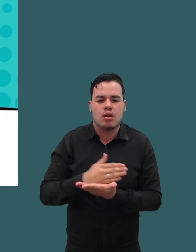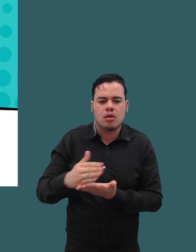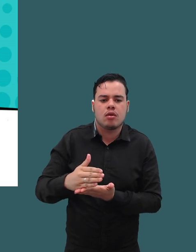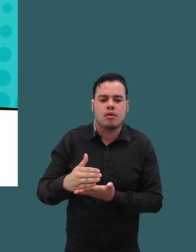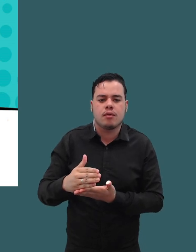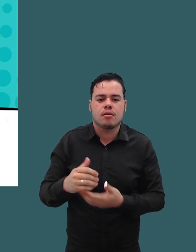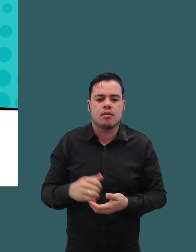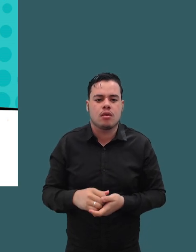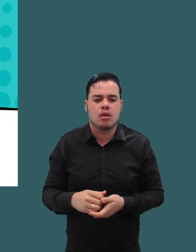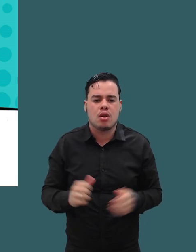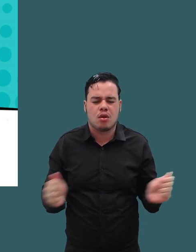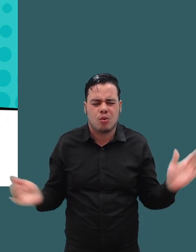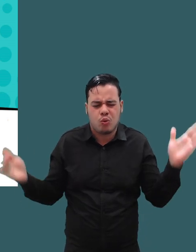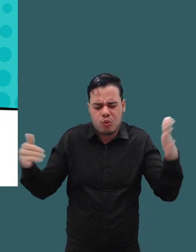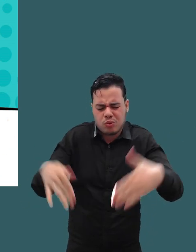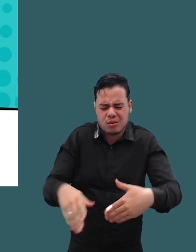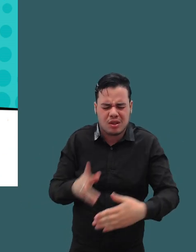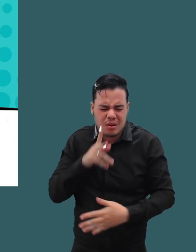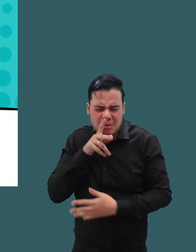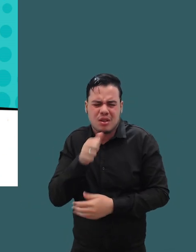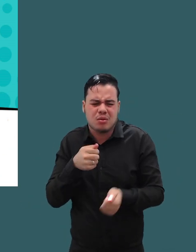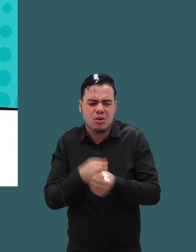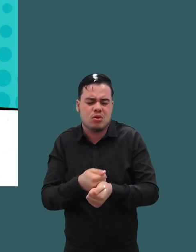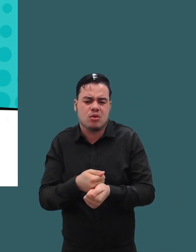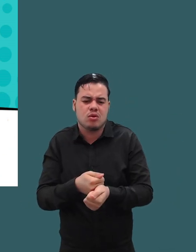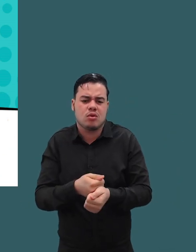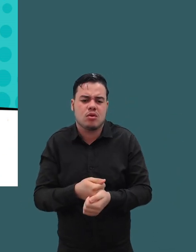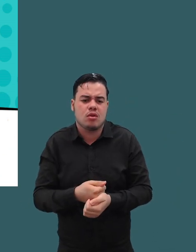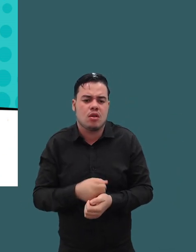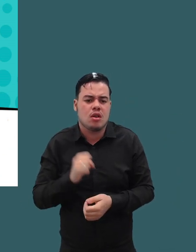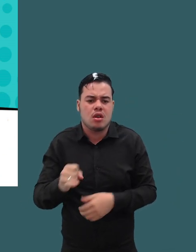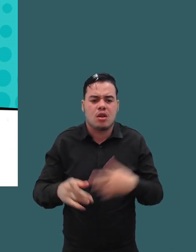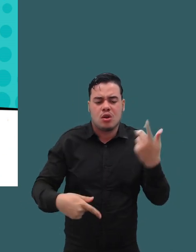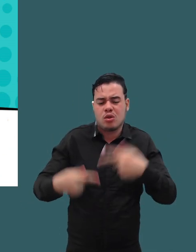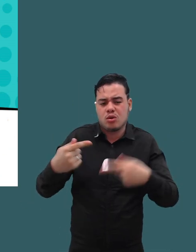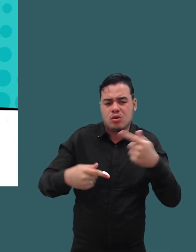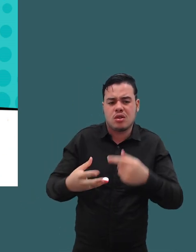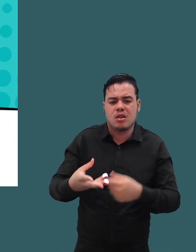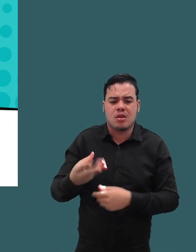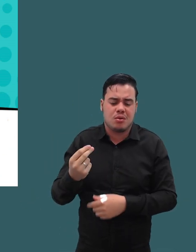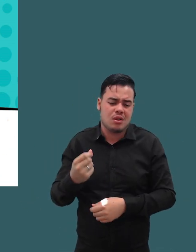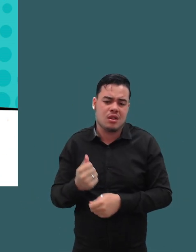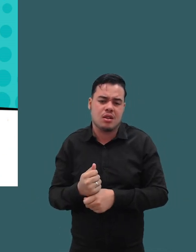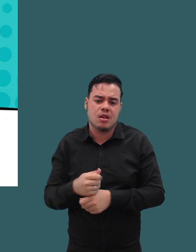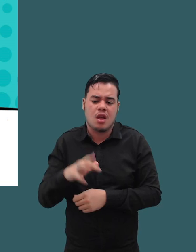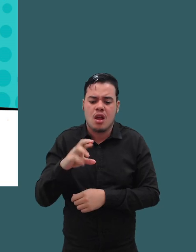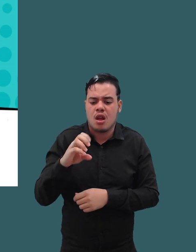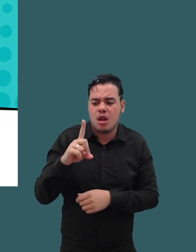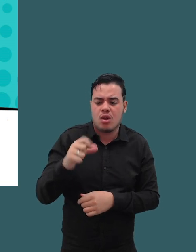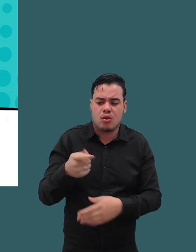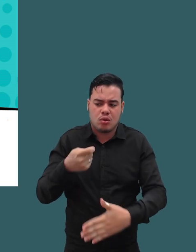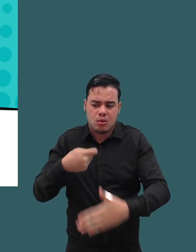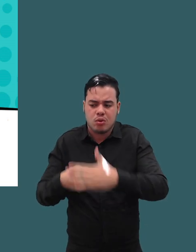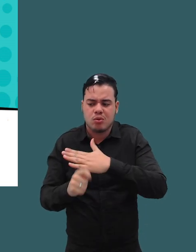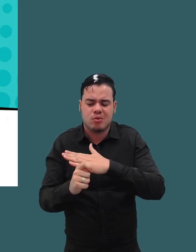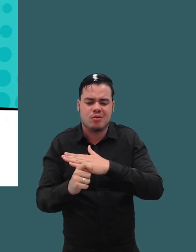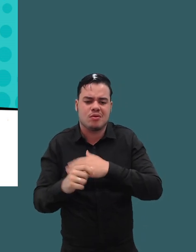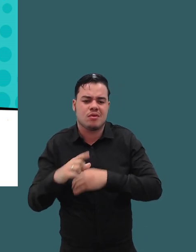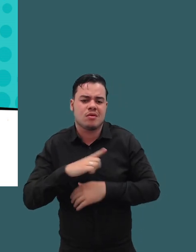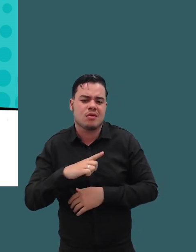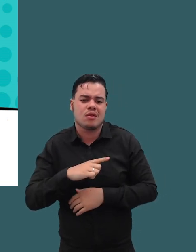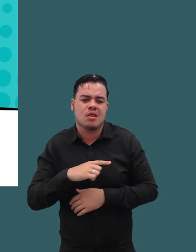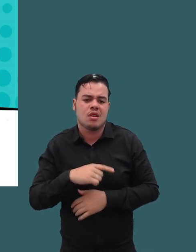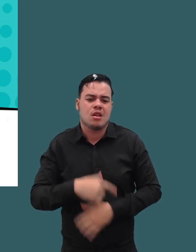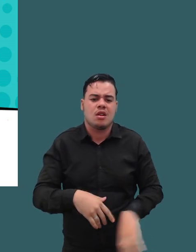gente botar a gente para participar, a gente botar a gente para discutir. Se a gente tivesse mais recursos, acho que nós íamos fazer conferência